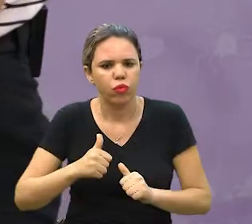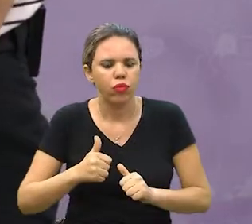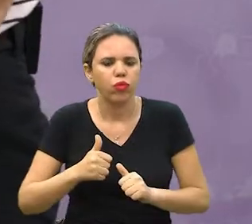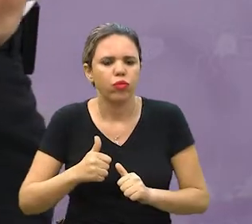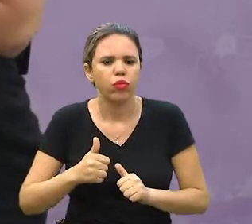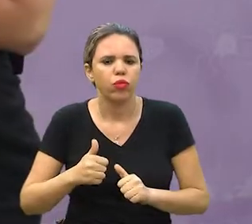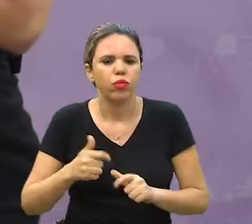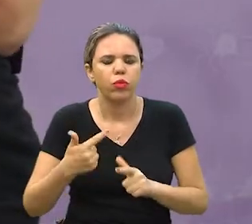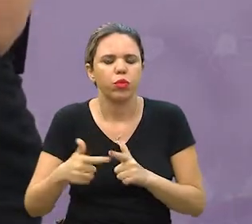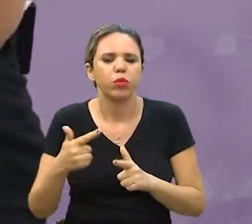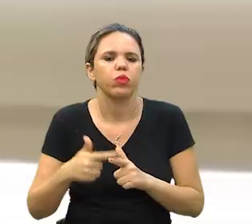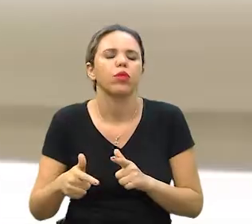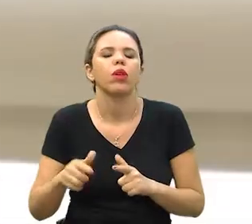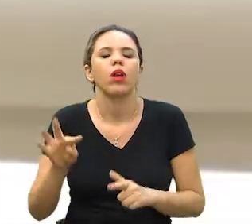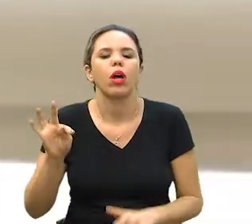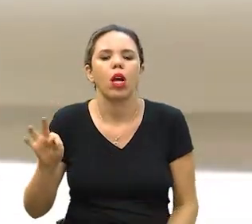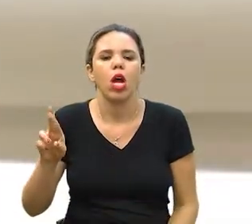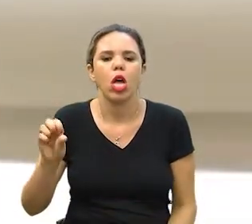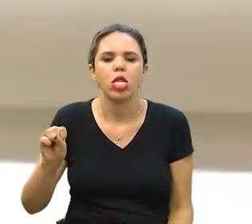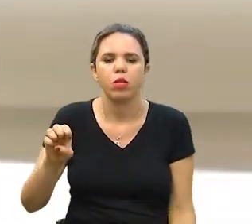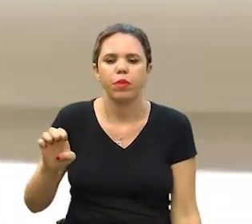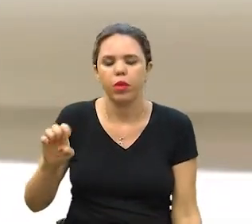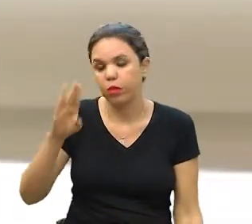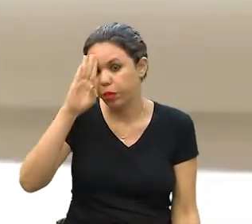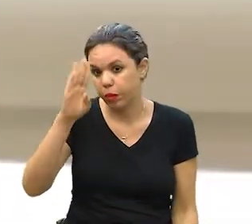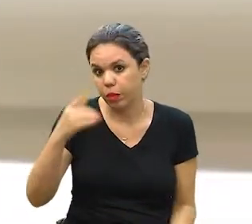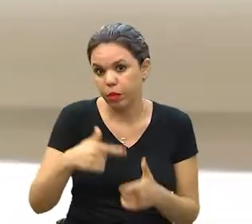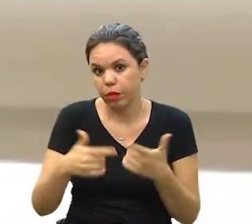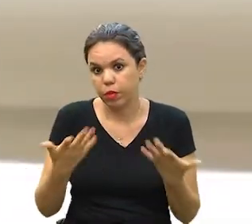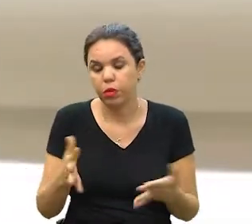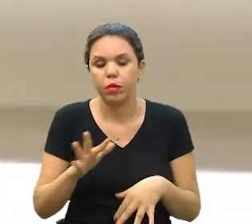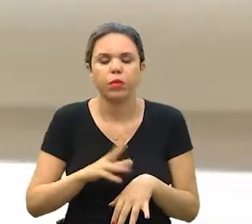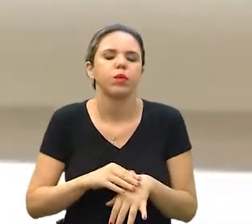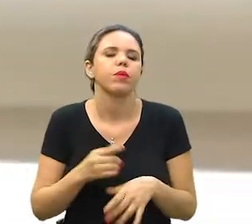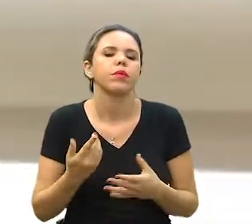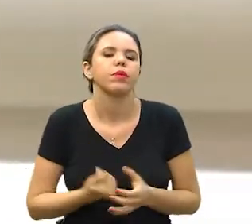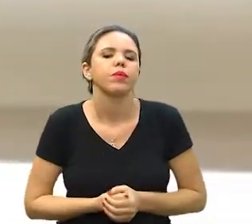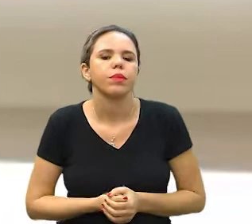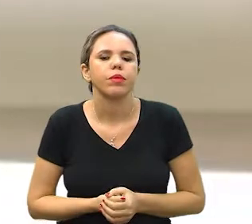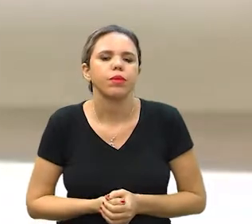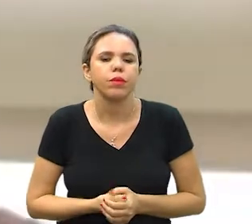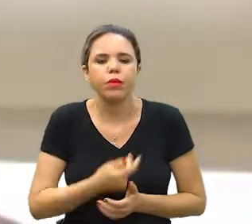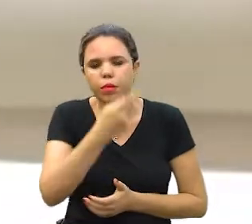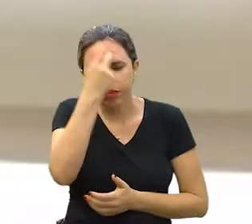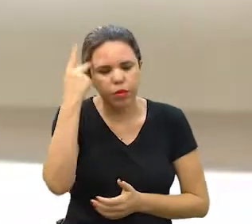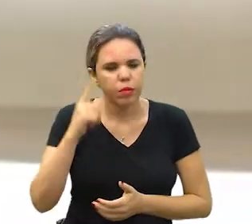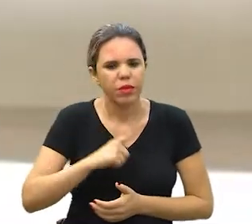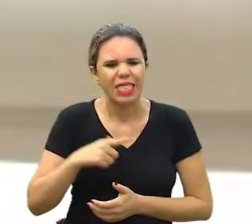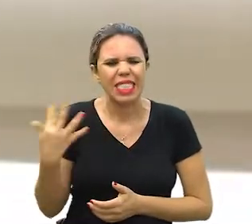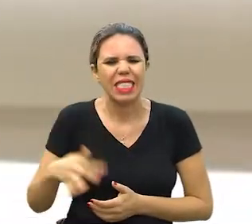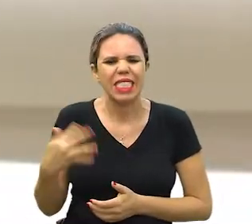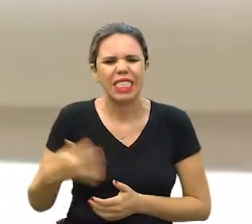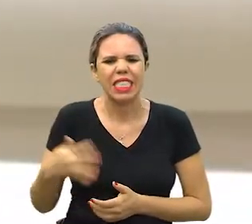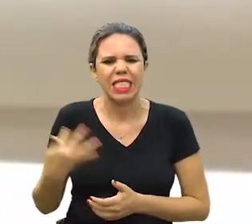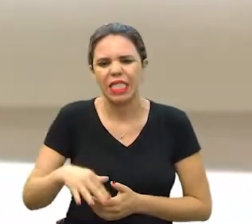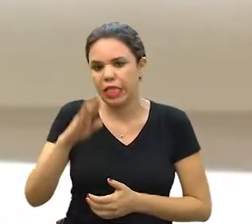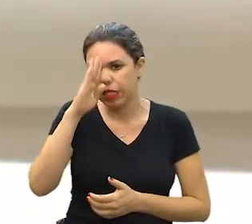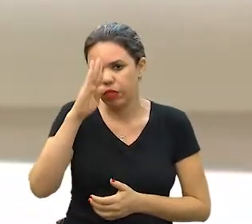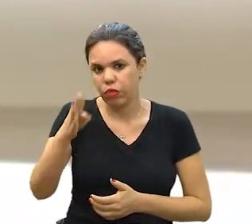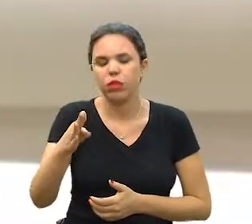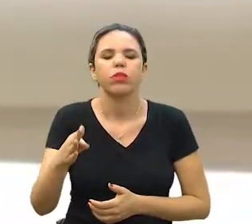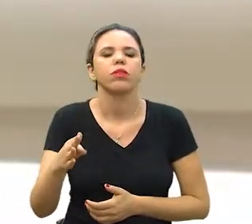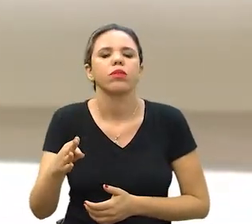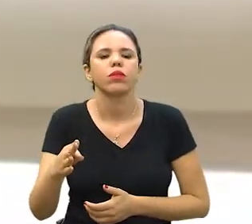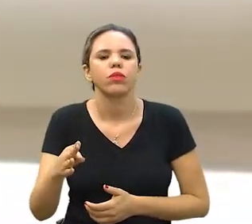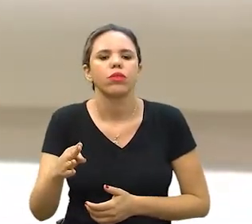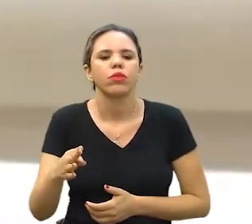diagnóstico, estar com trombose? Então, o principal sintoma da trombose, Viviane, é a pessoa ter dor,